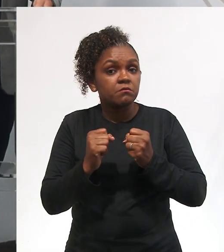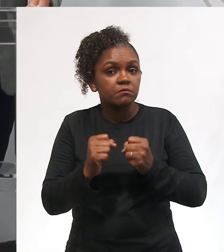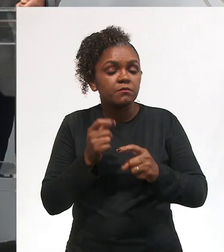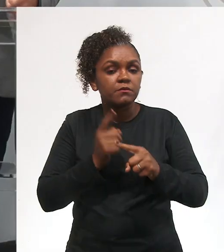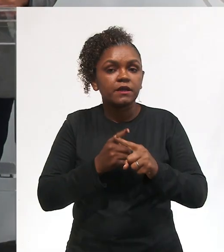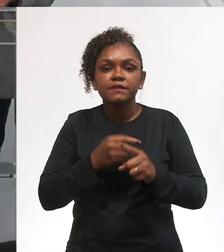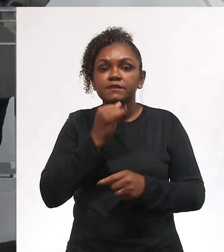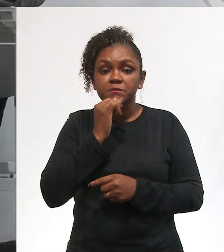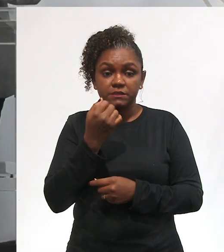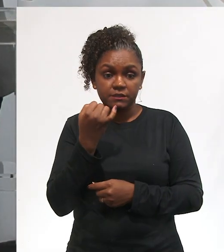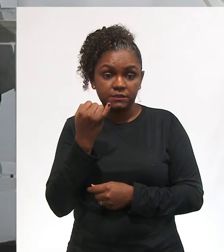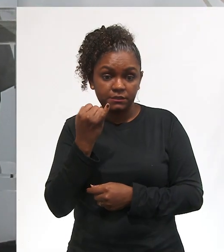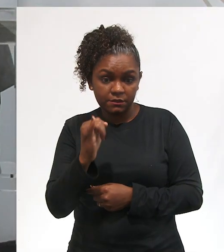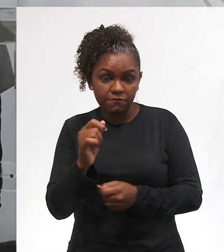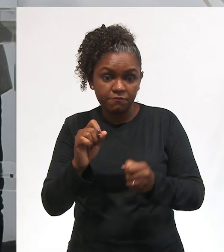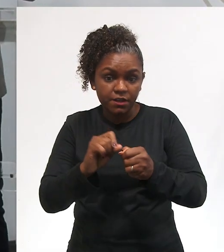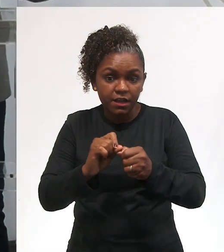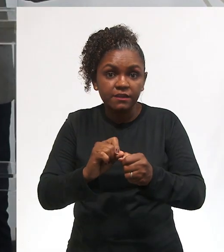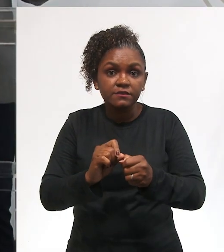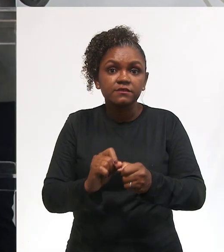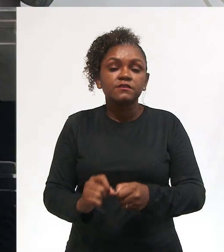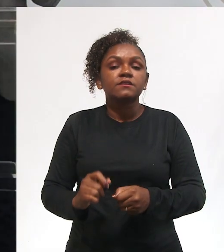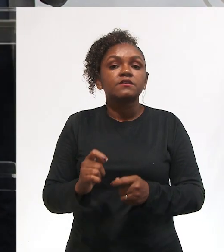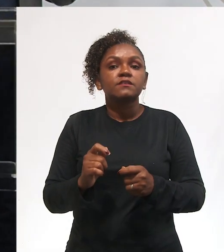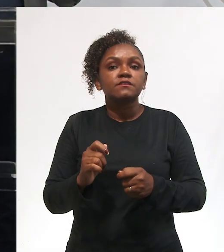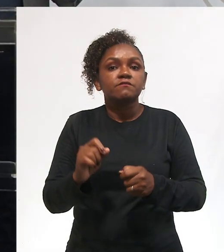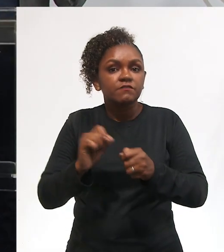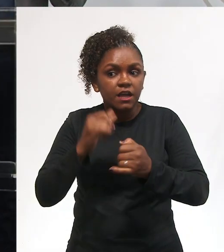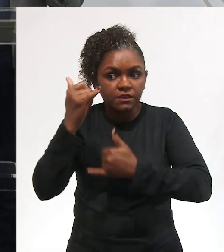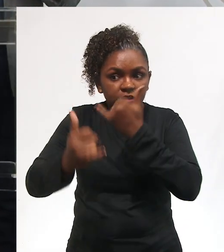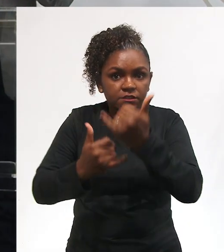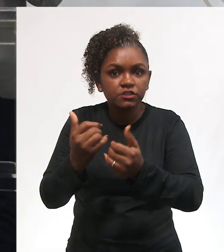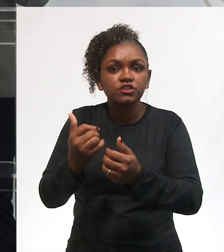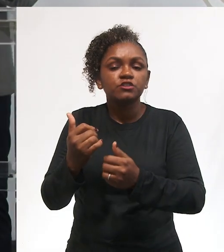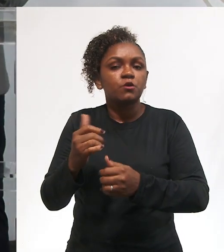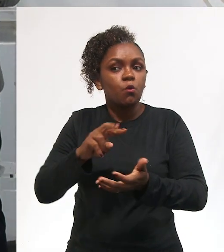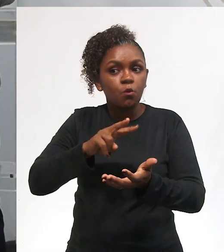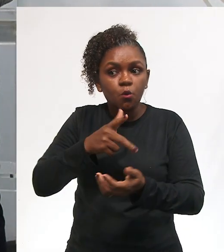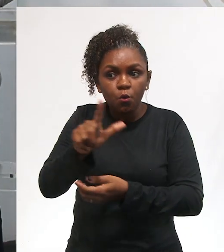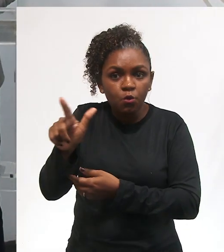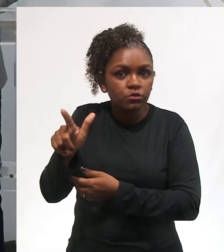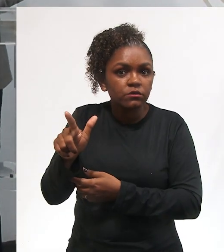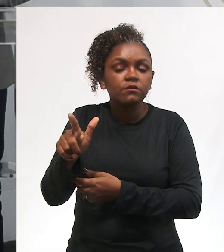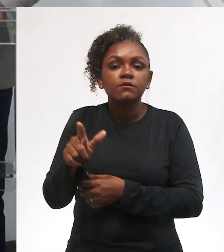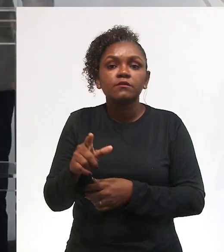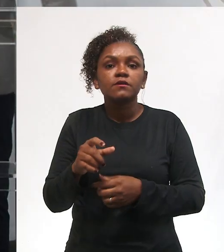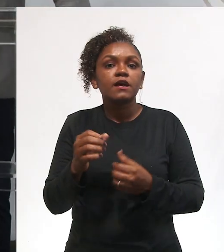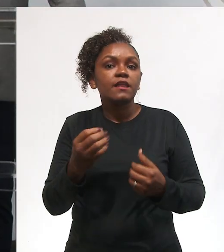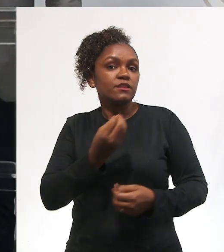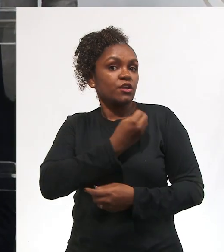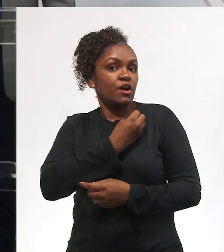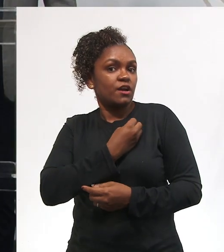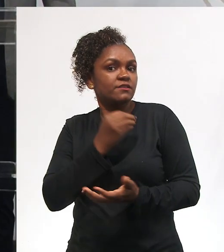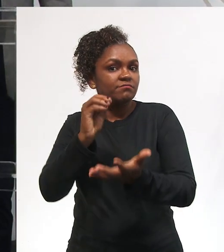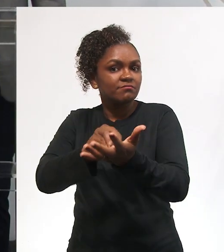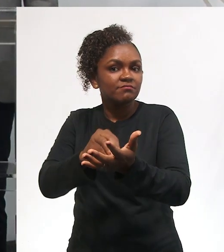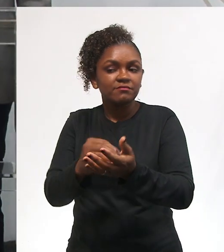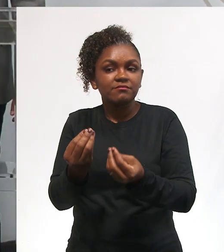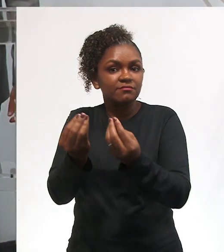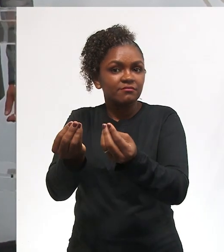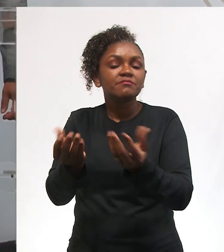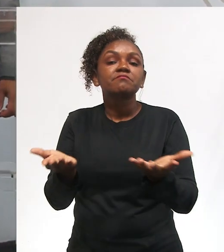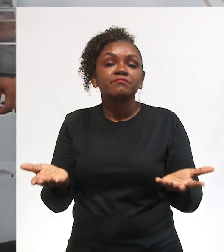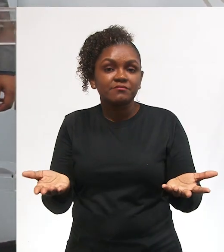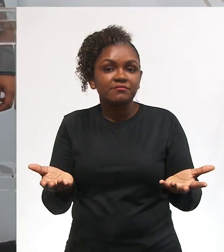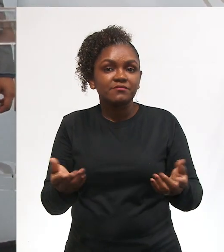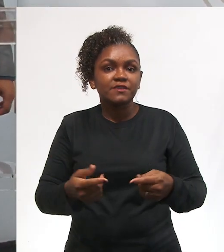eu fazia tênis, né? Aquele esporte tênis, não é tênis de mesa, tênis mesmo. E toda